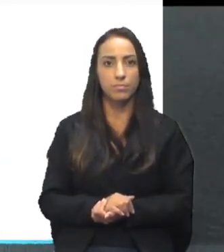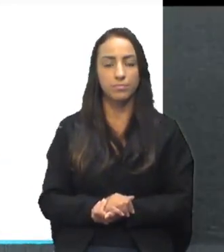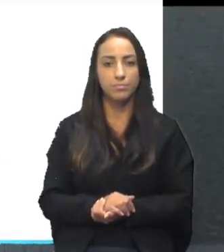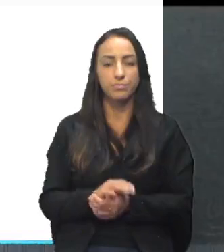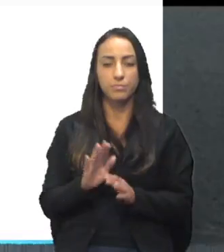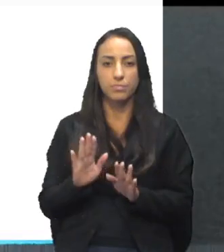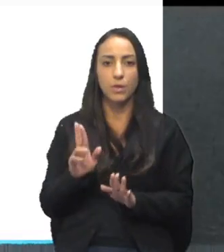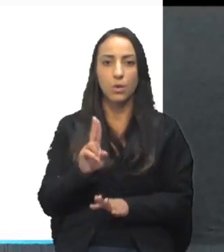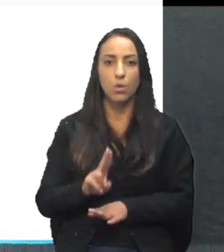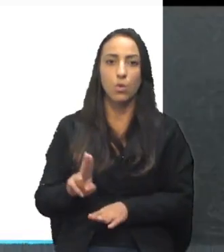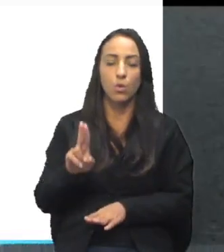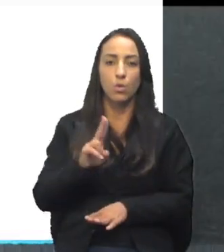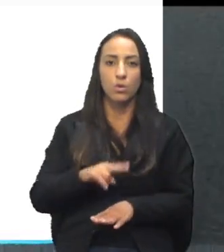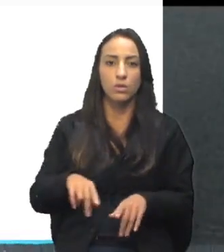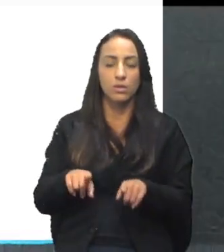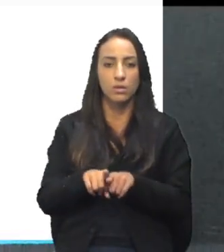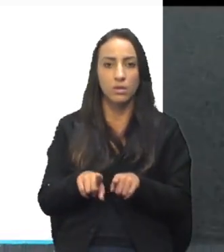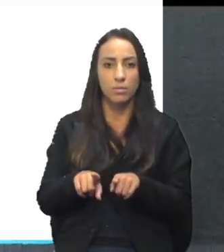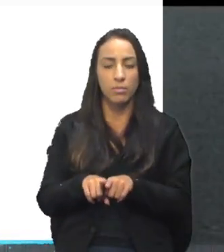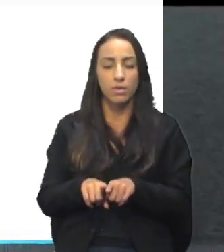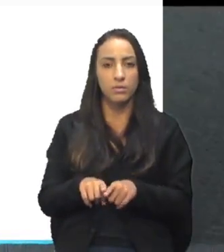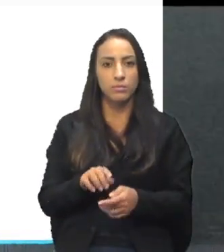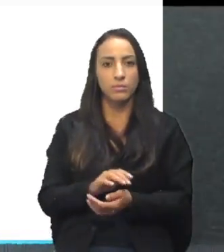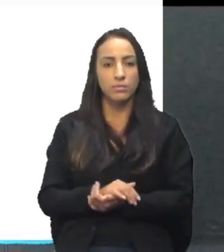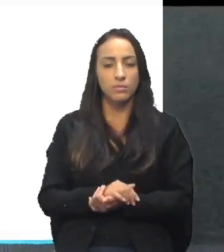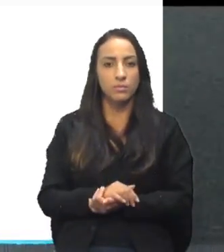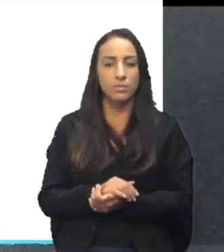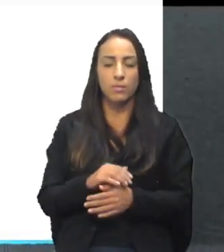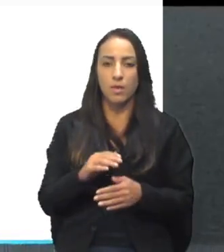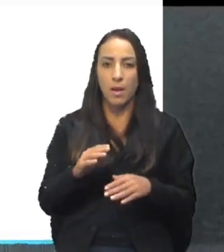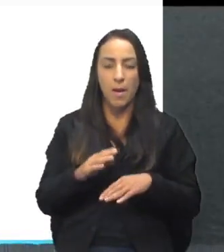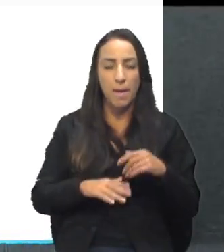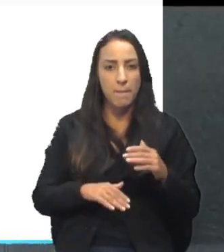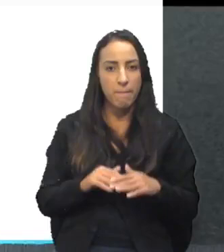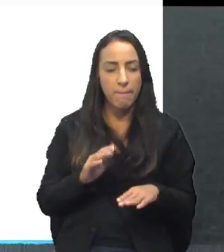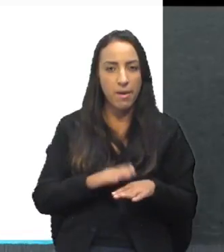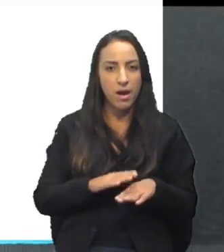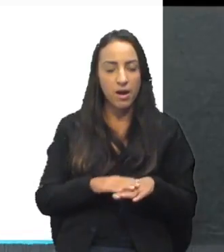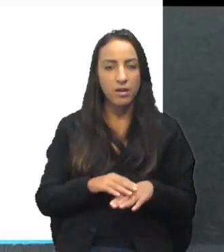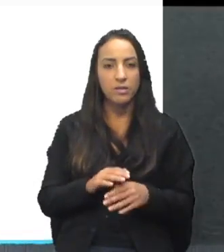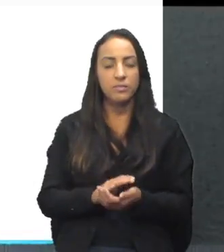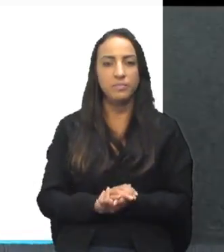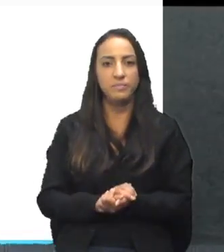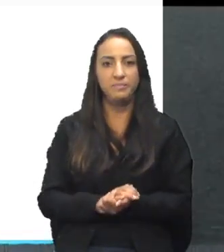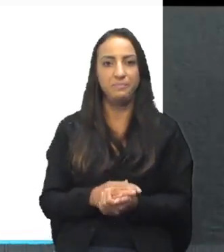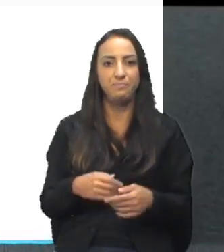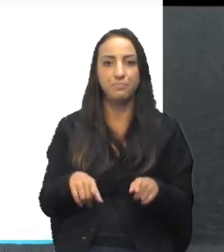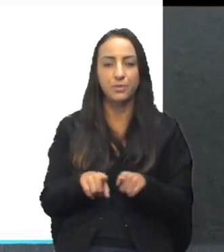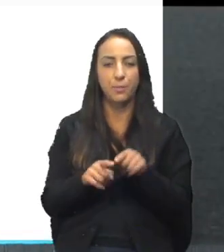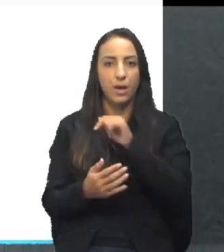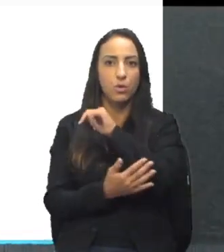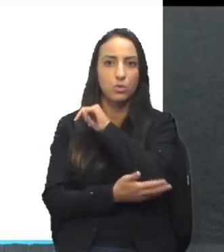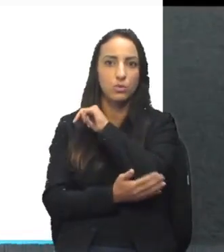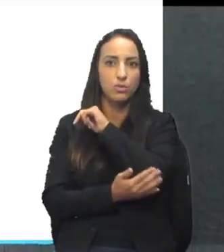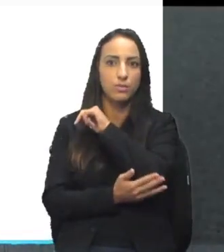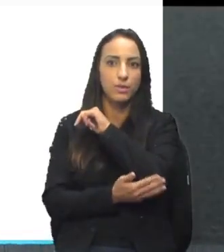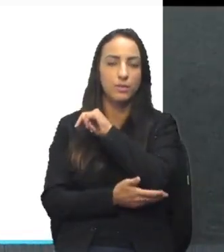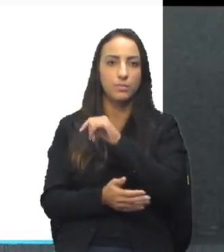podemos utilizar muito na região da articulação das mãos e também na região do cotovelo.